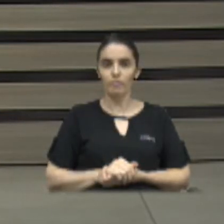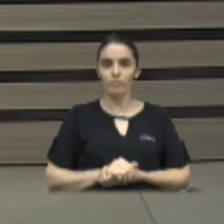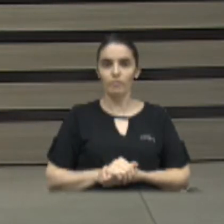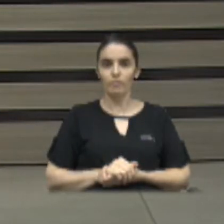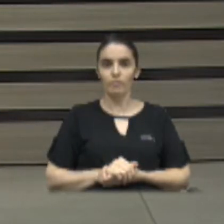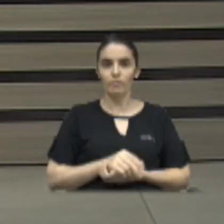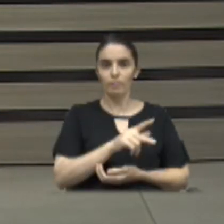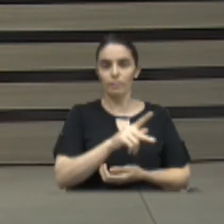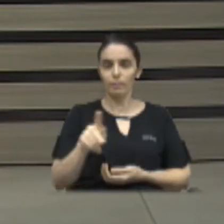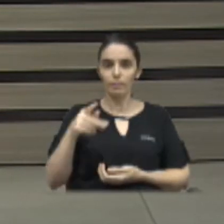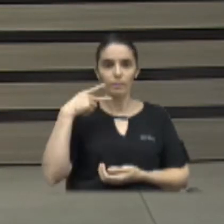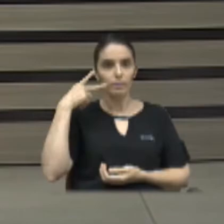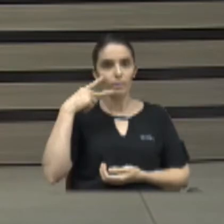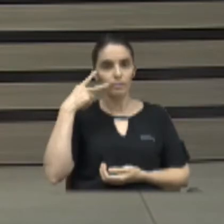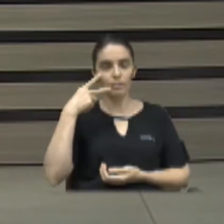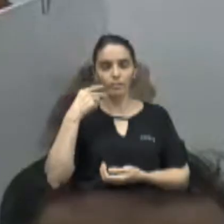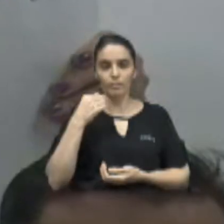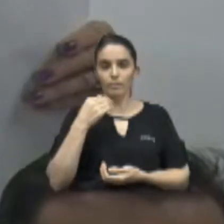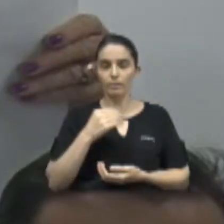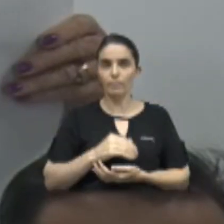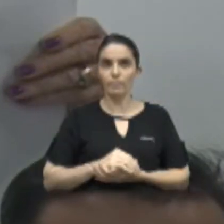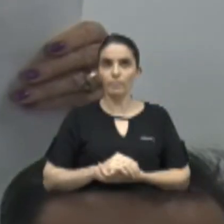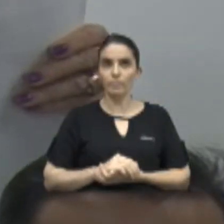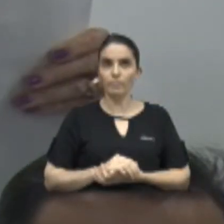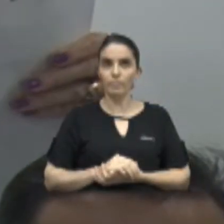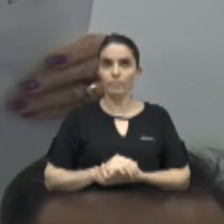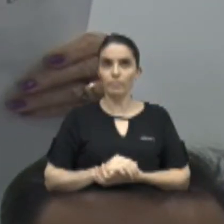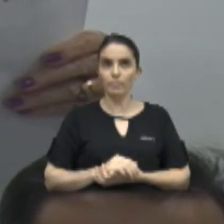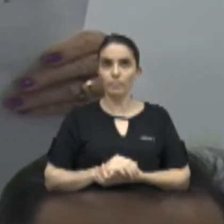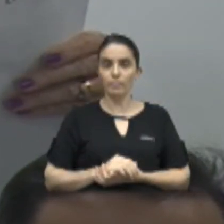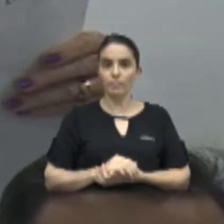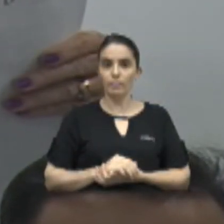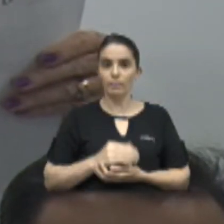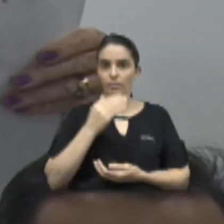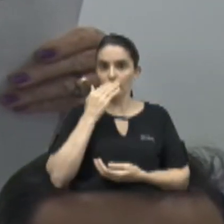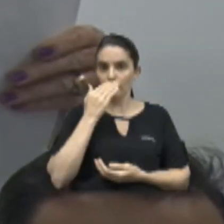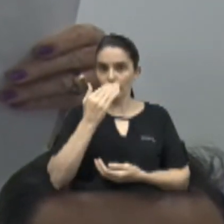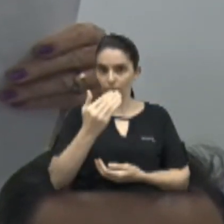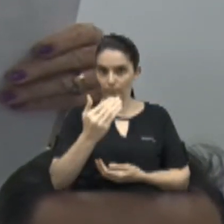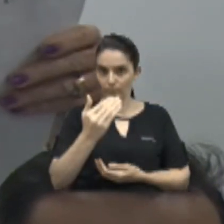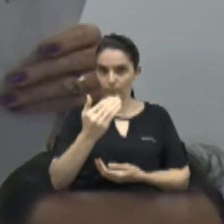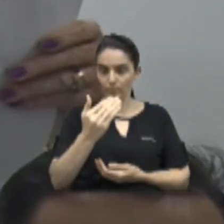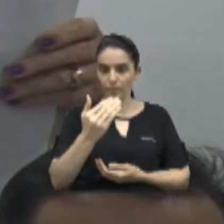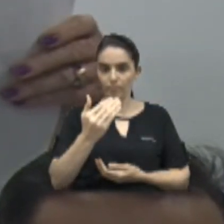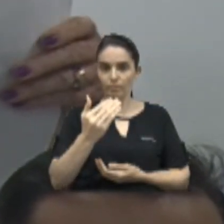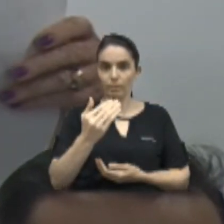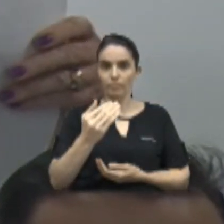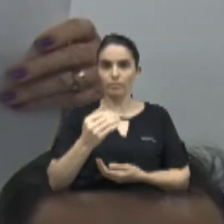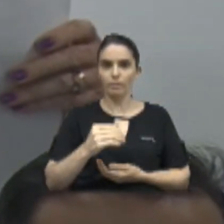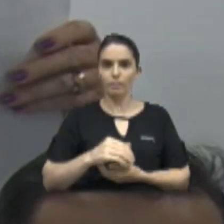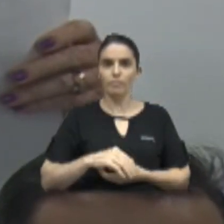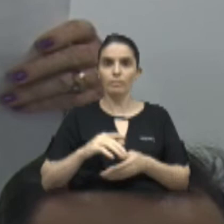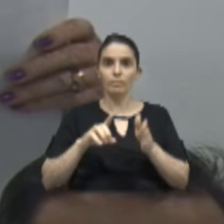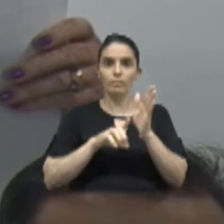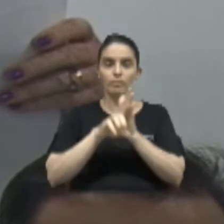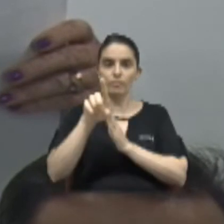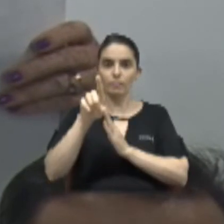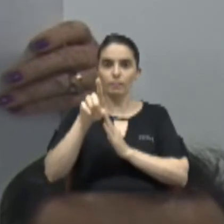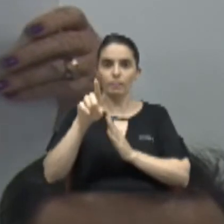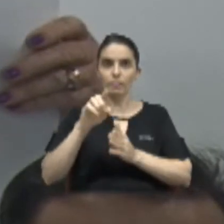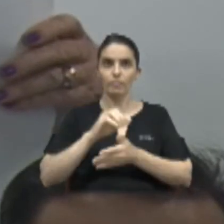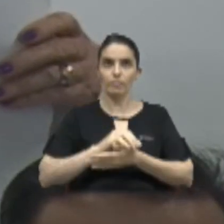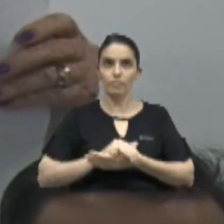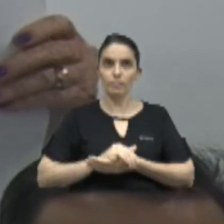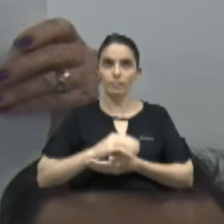Senhor presidente, nobres pares, a minha questão de ordem é o seguinte, é referente ao requerimento